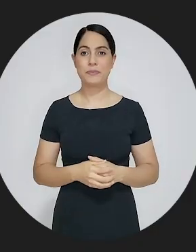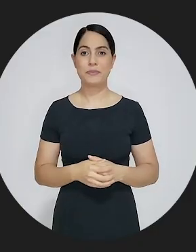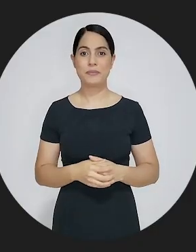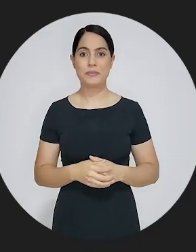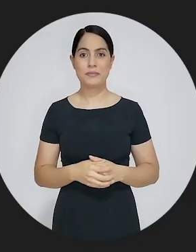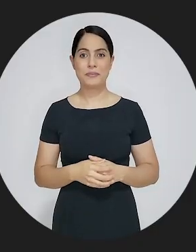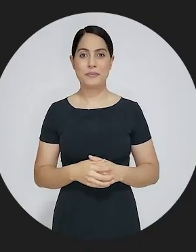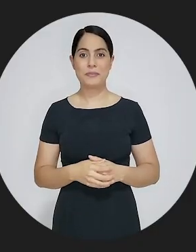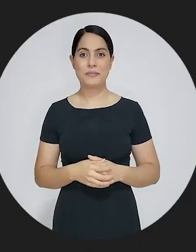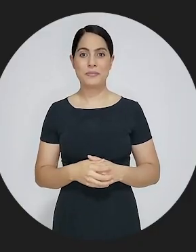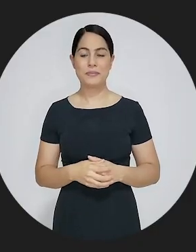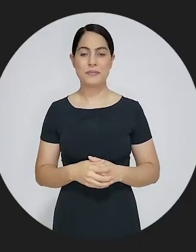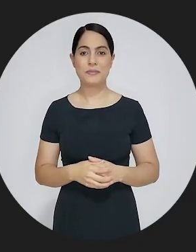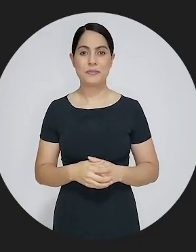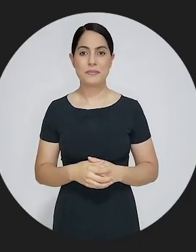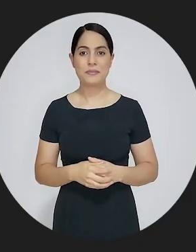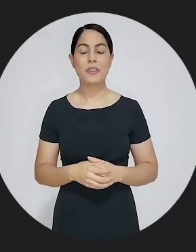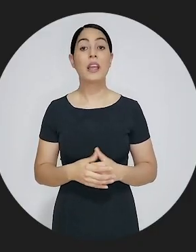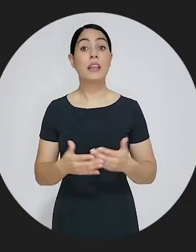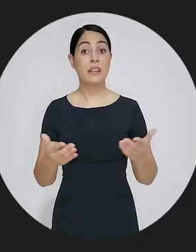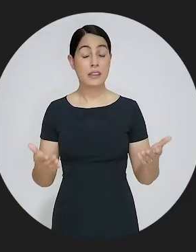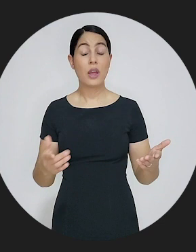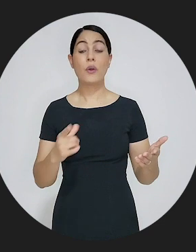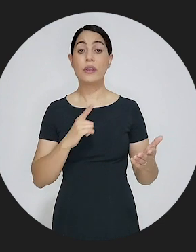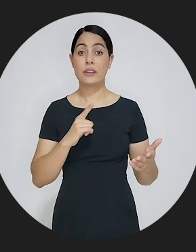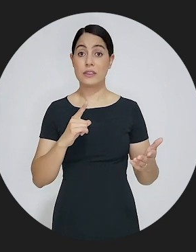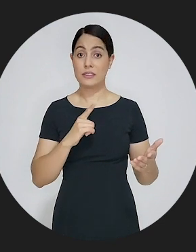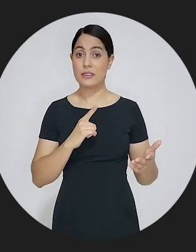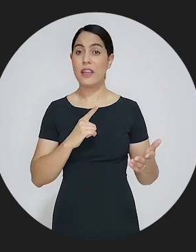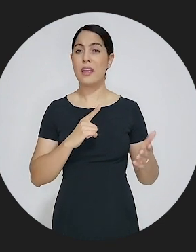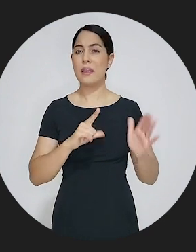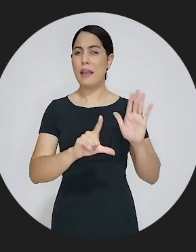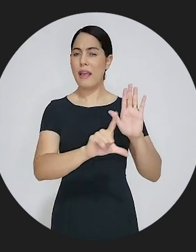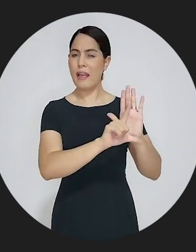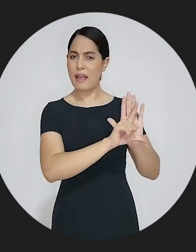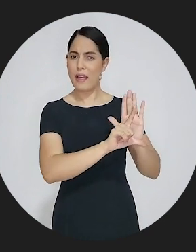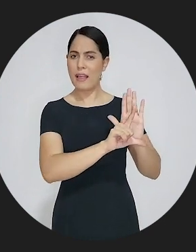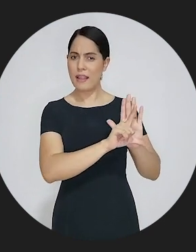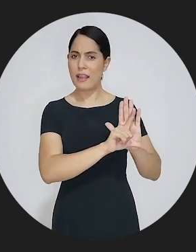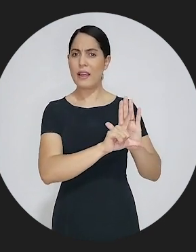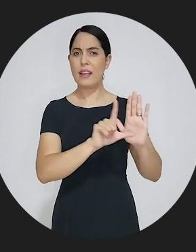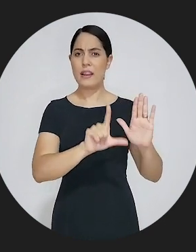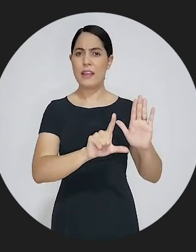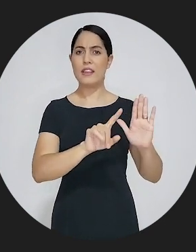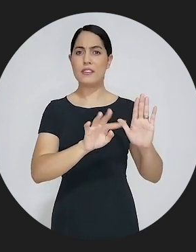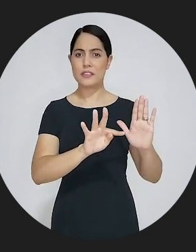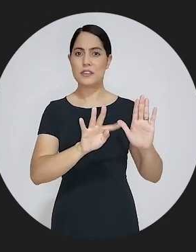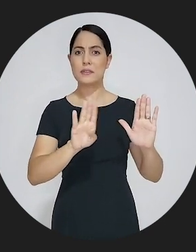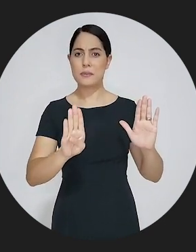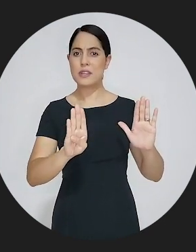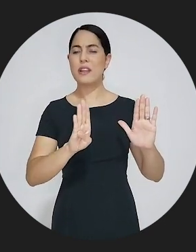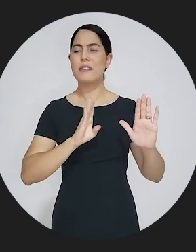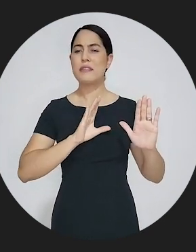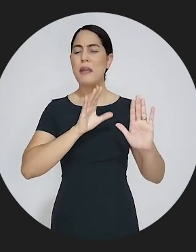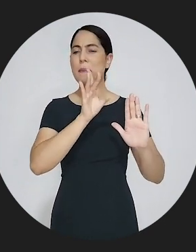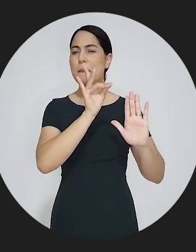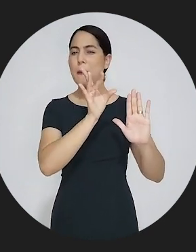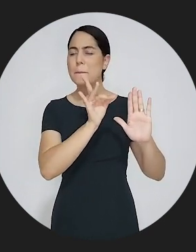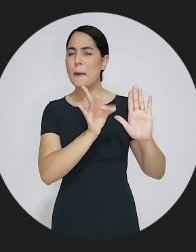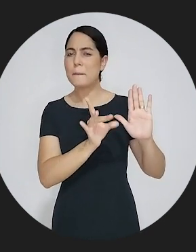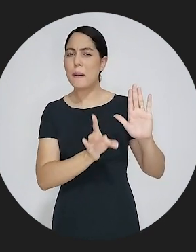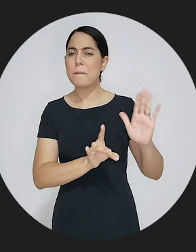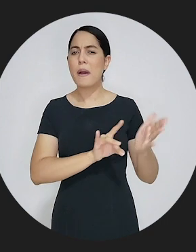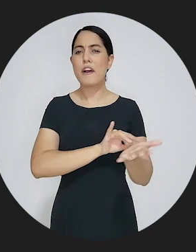A indagação da sociedade são várias. Dentre elas, se essa nova legislação de